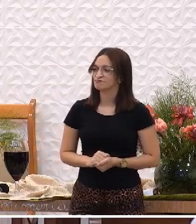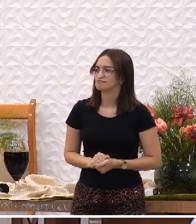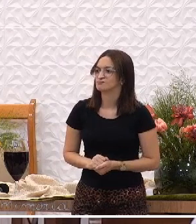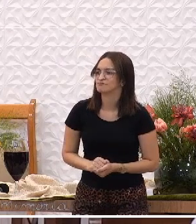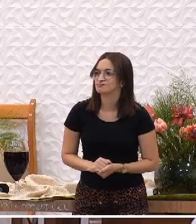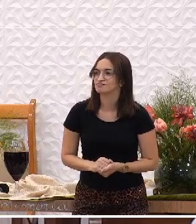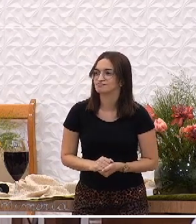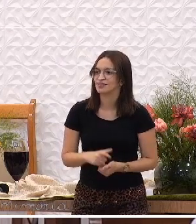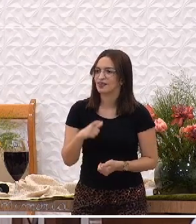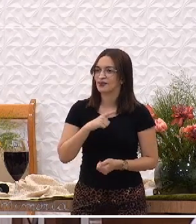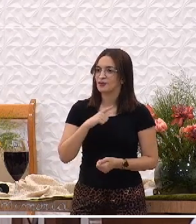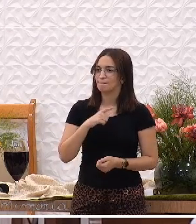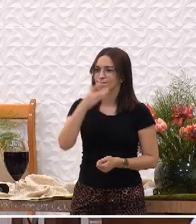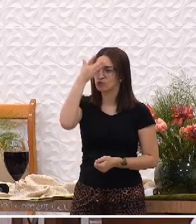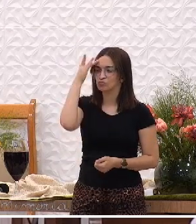Alguém mais?